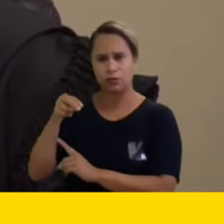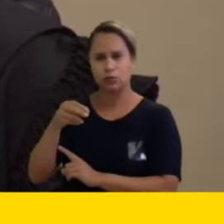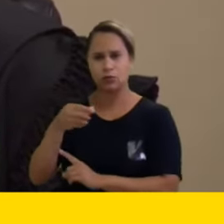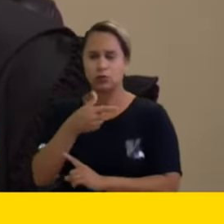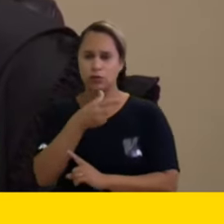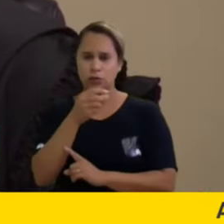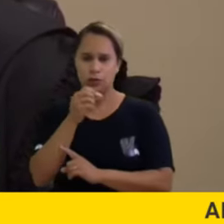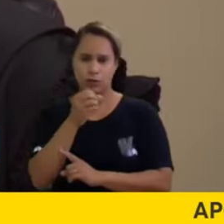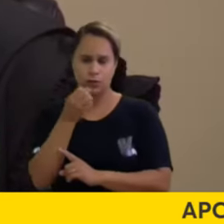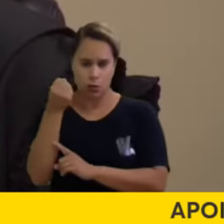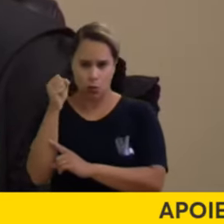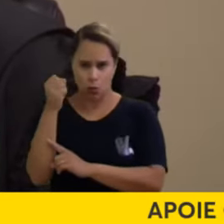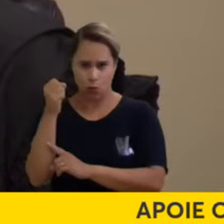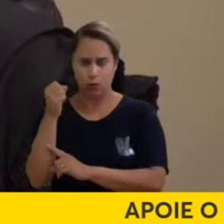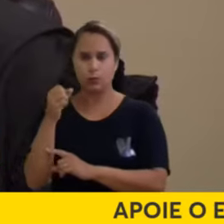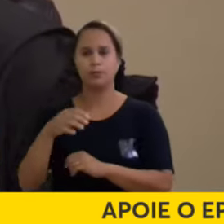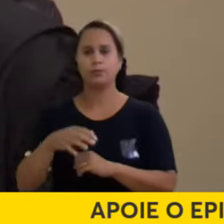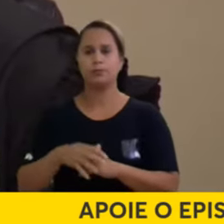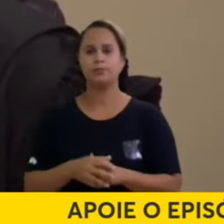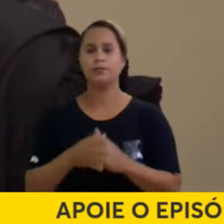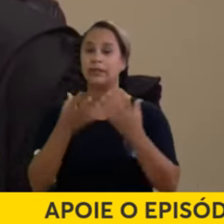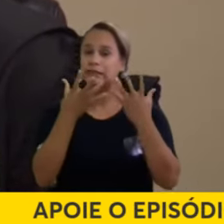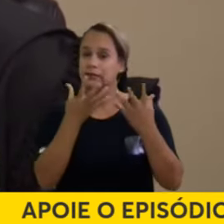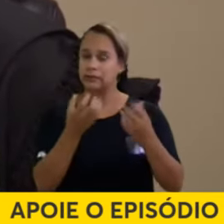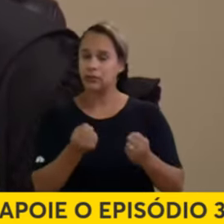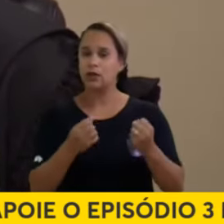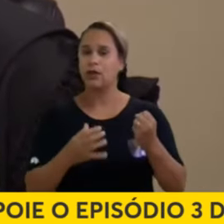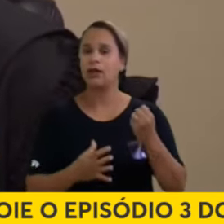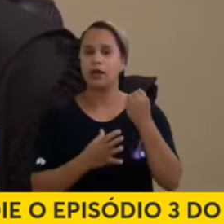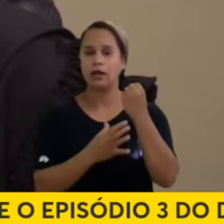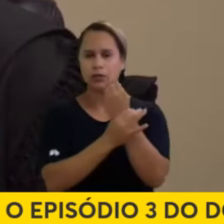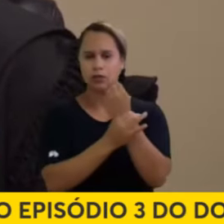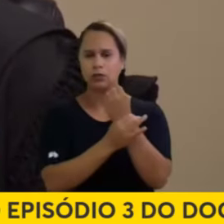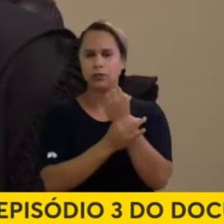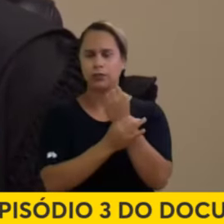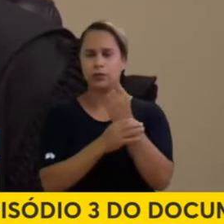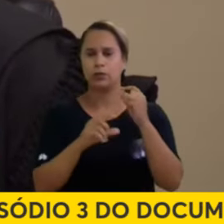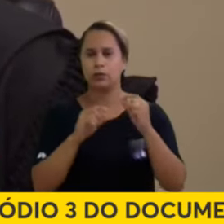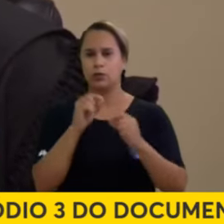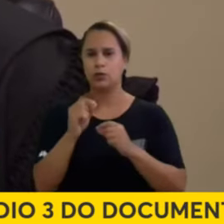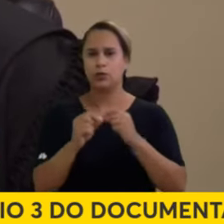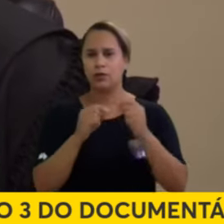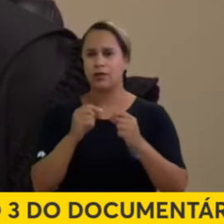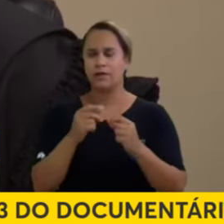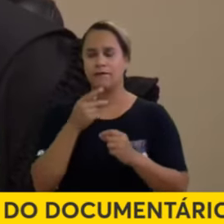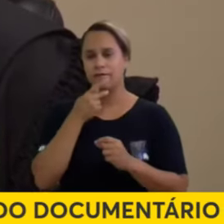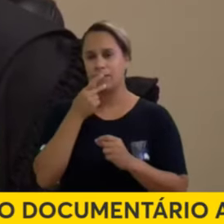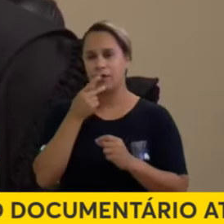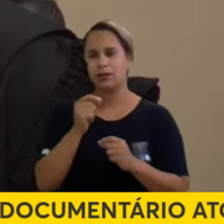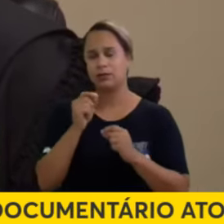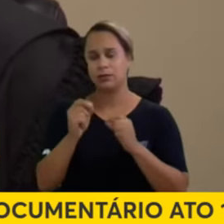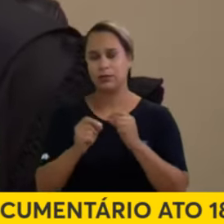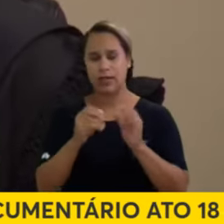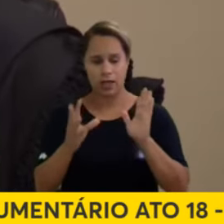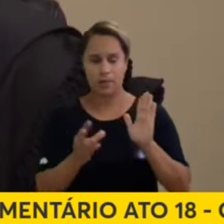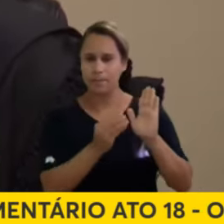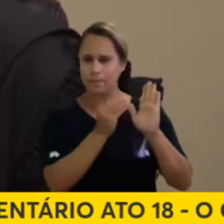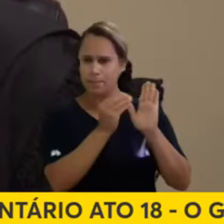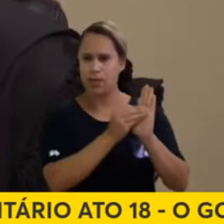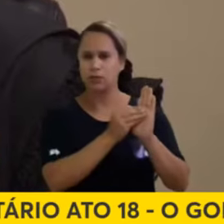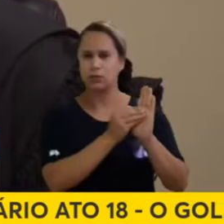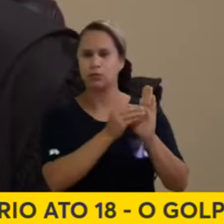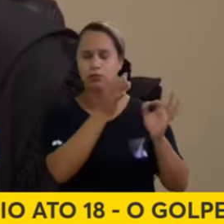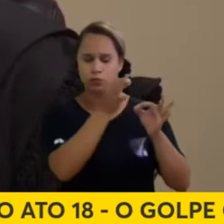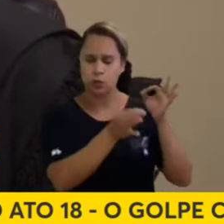TR4 assentou essa garantia valendo a pena citar a seguinte parte da ementa daquele julgado a